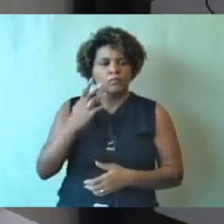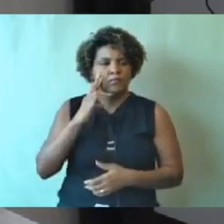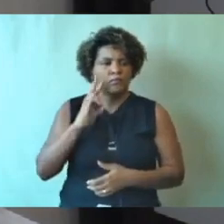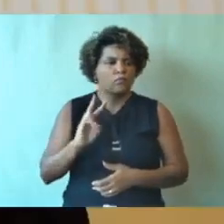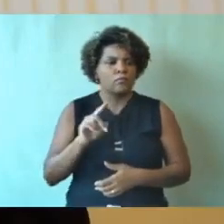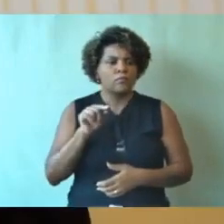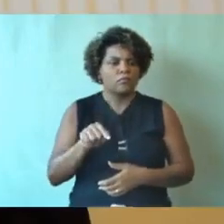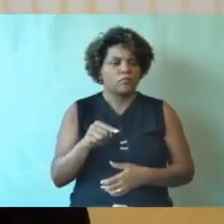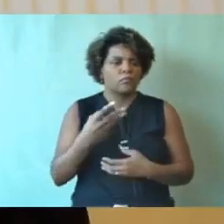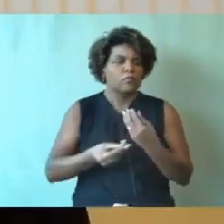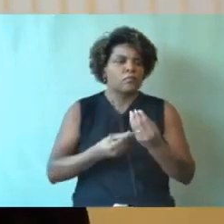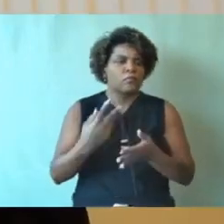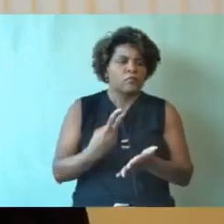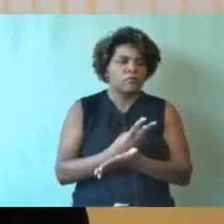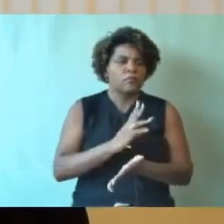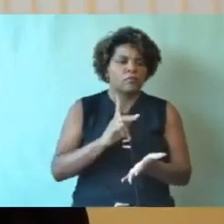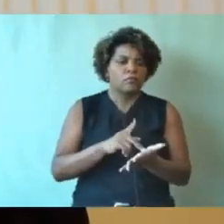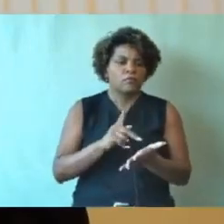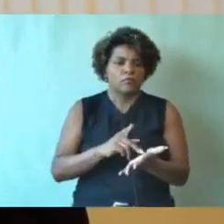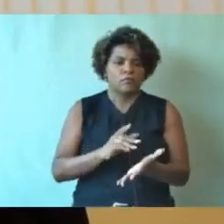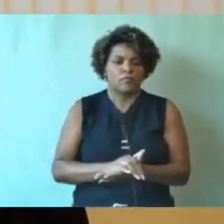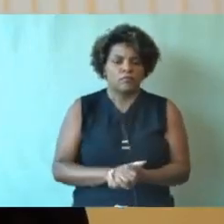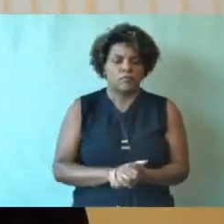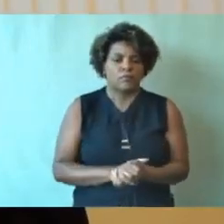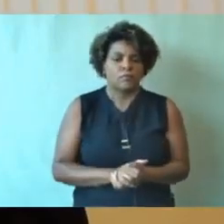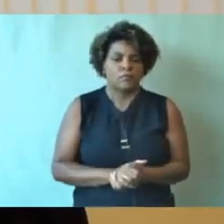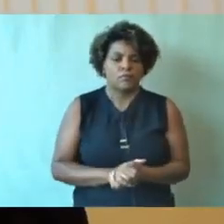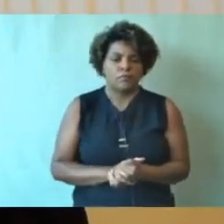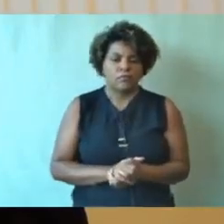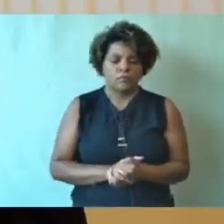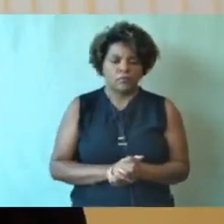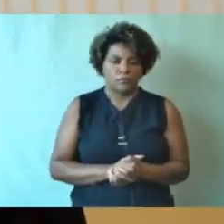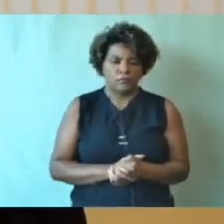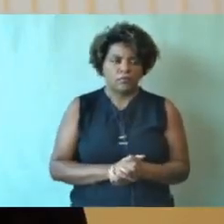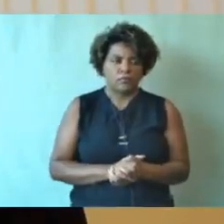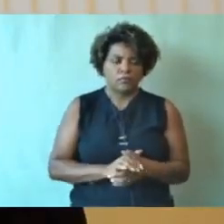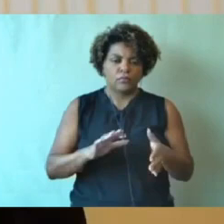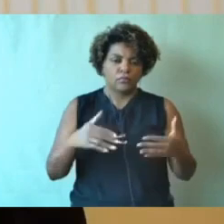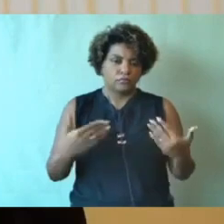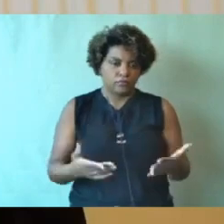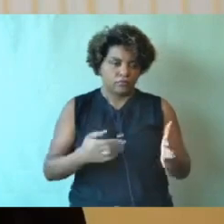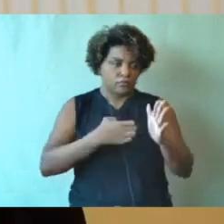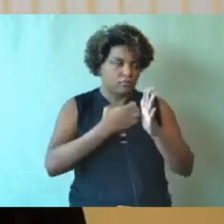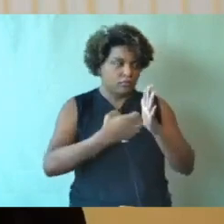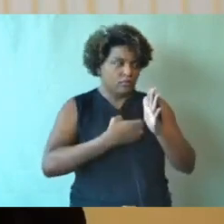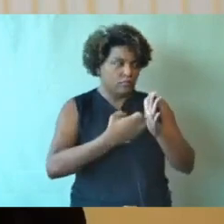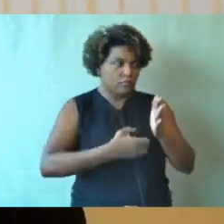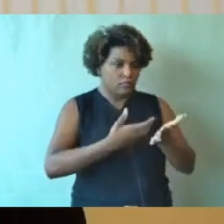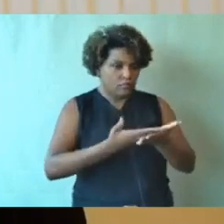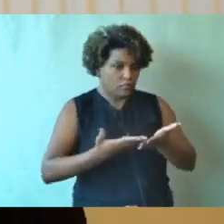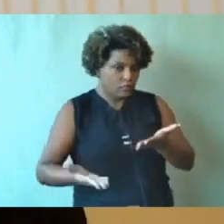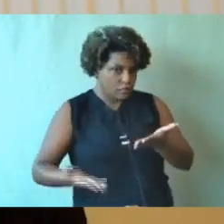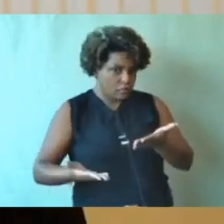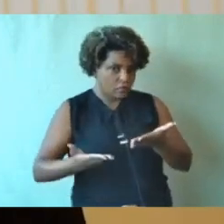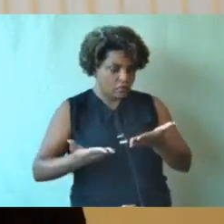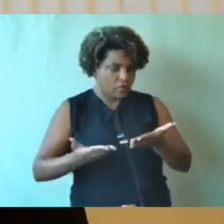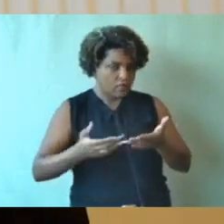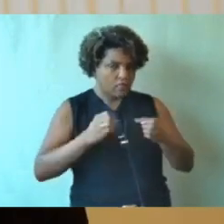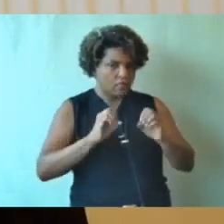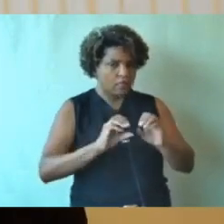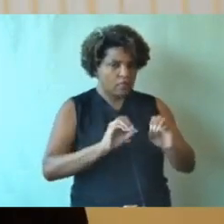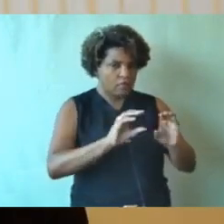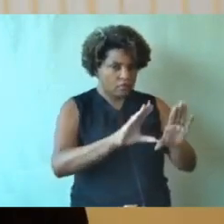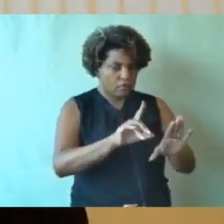prática. A empresa que perdeu a viagem ou alguma penalidade, ela não vai receber o recurso repassado pela